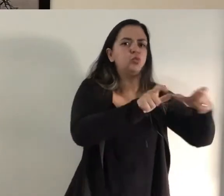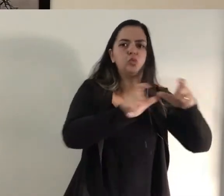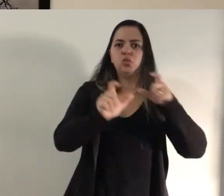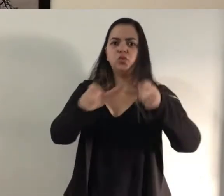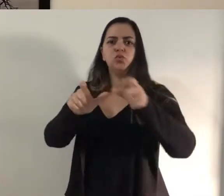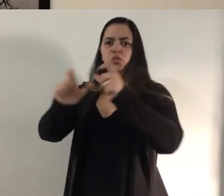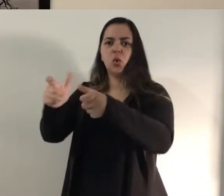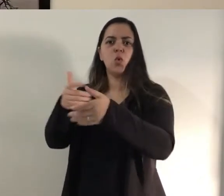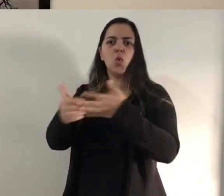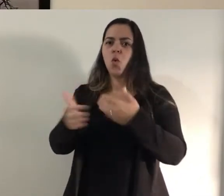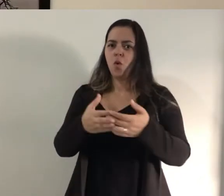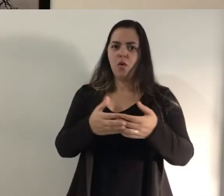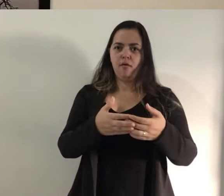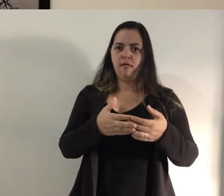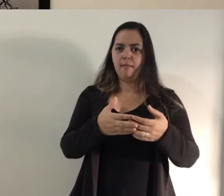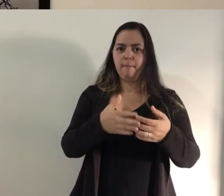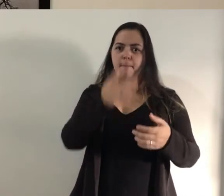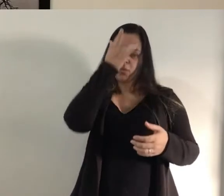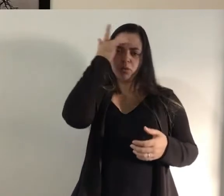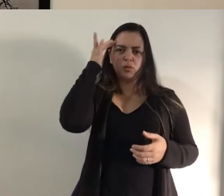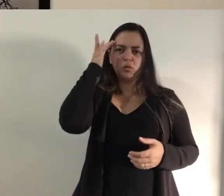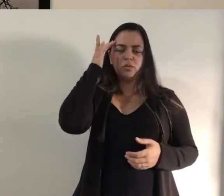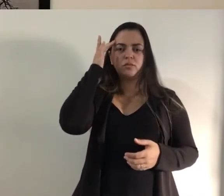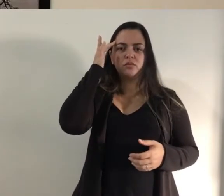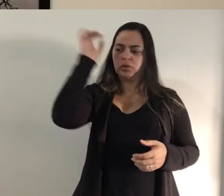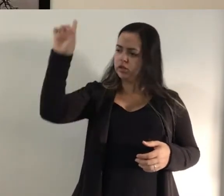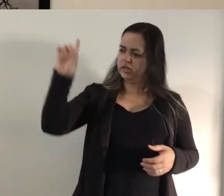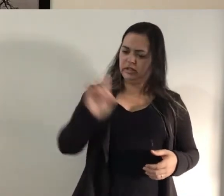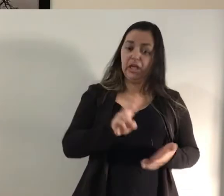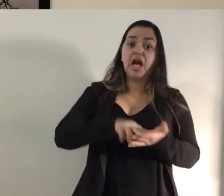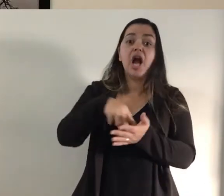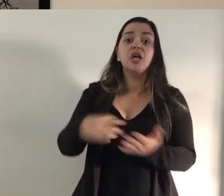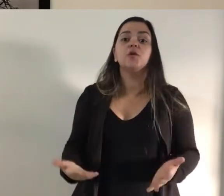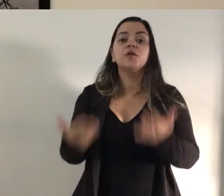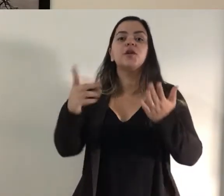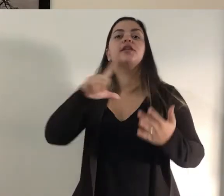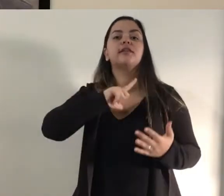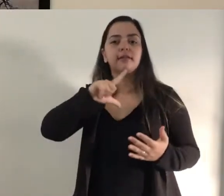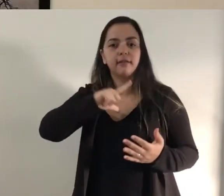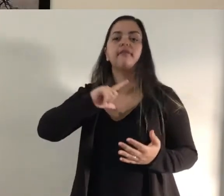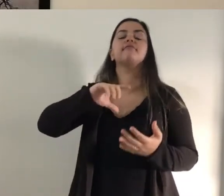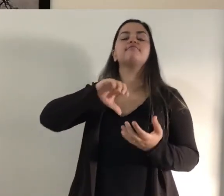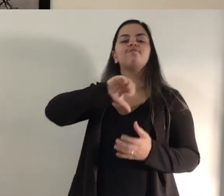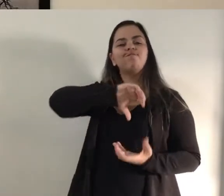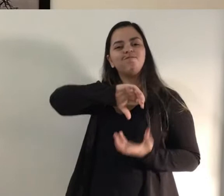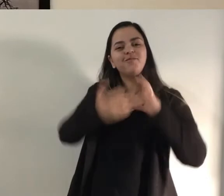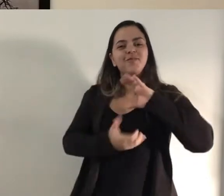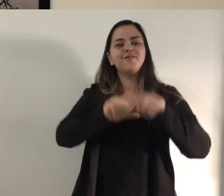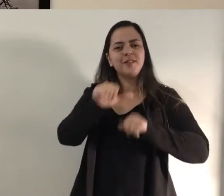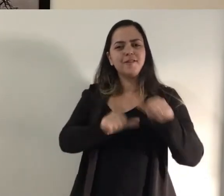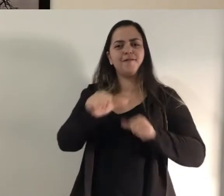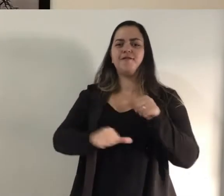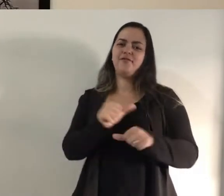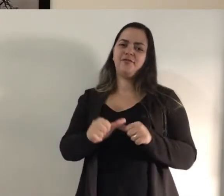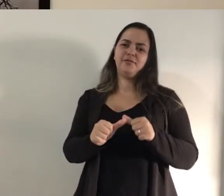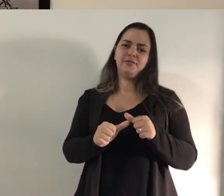vivo, aonde aquele que ressuscitou chega, a transformação, a minha vida muda, os meus